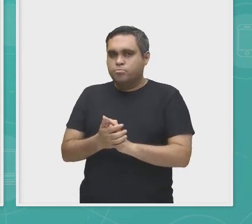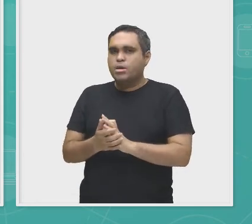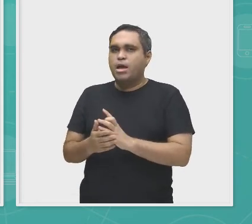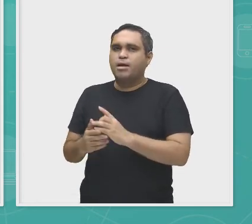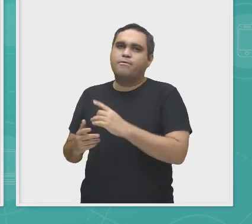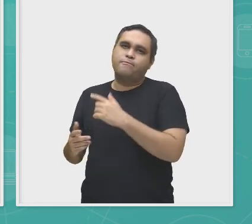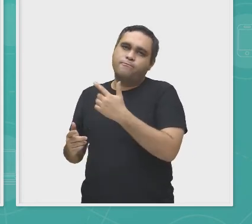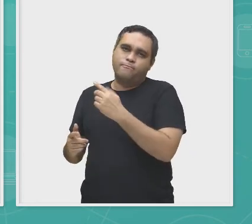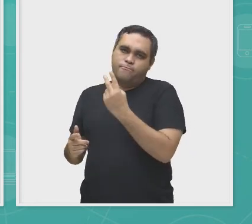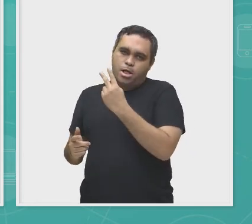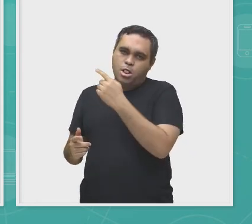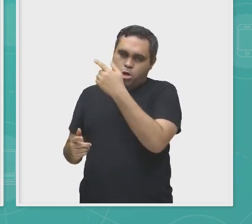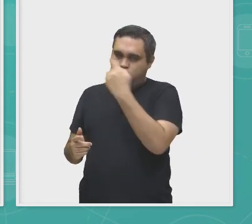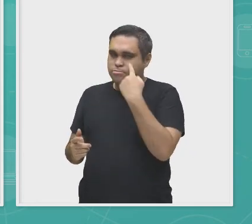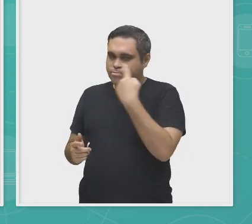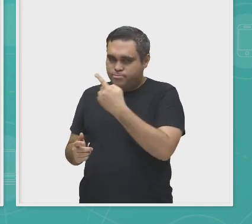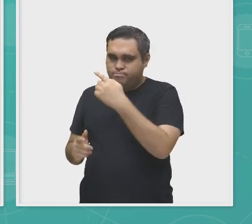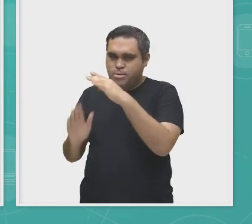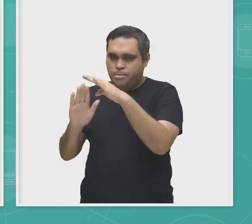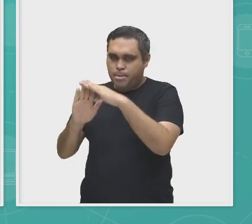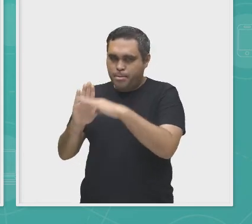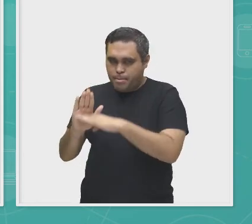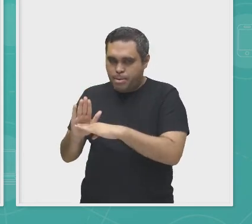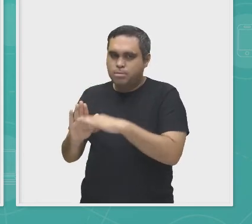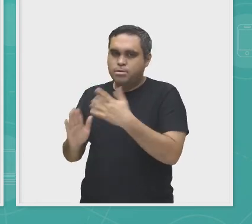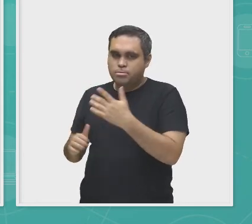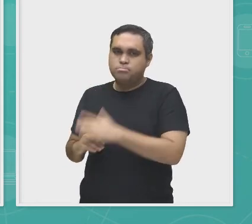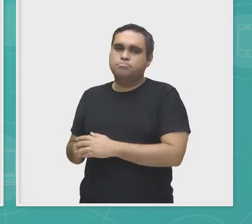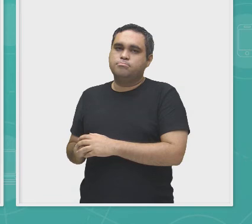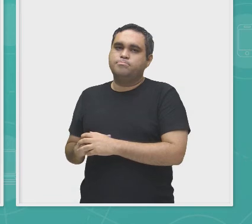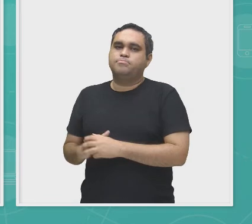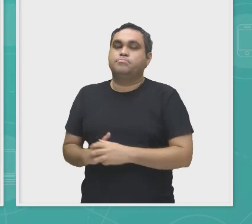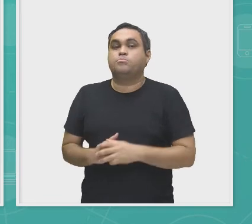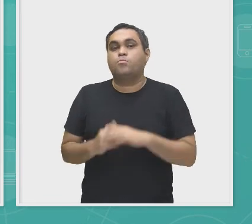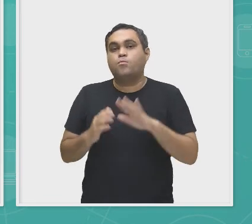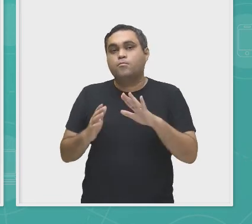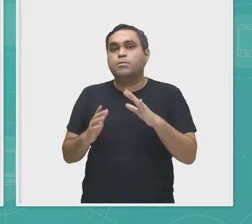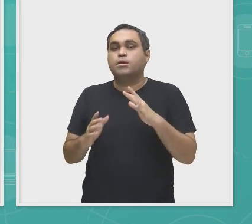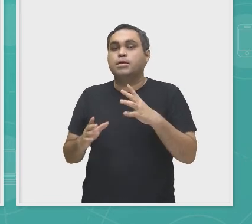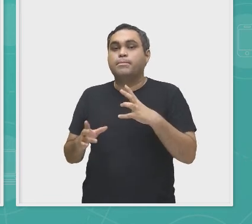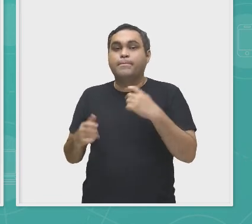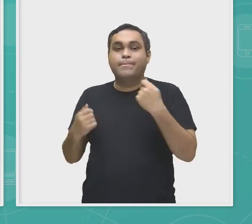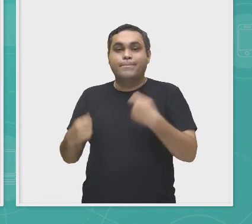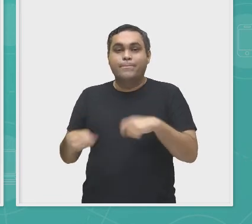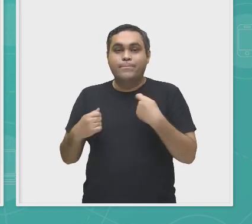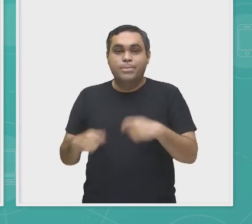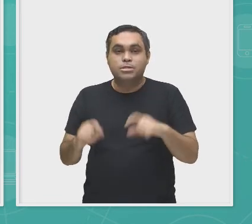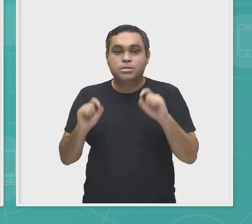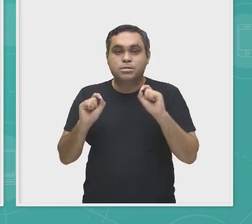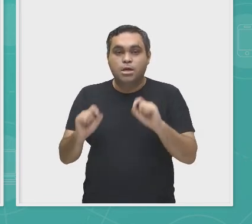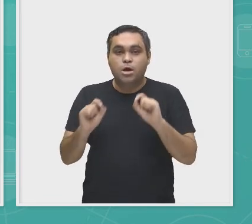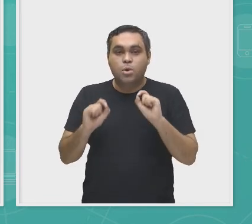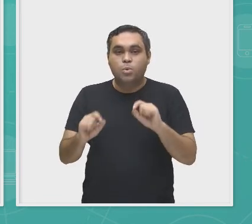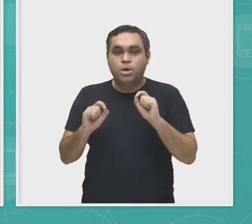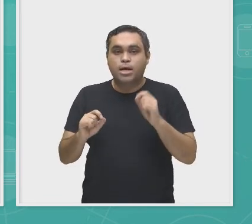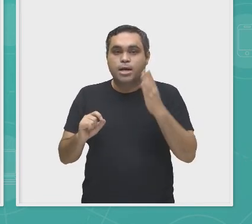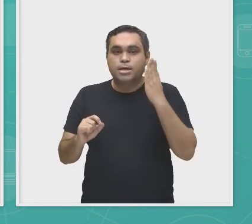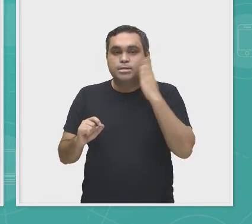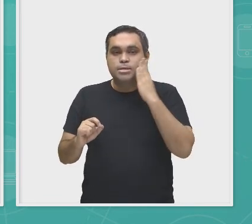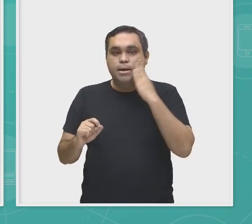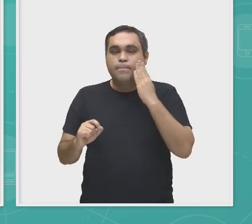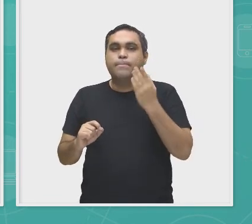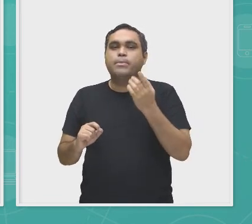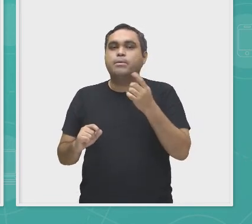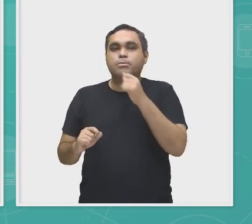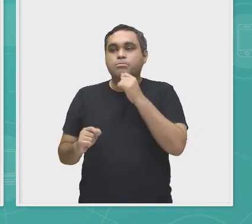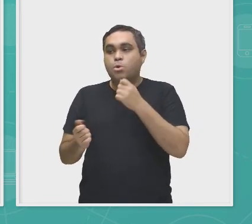de cimento por R$ 42 cada, uma carrada de areia por R$ 180, uma carrada de seixo por R$